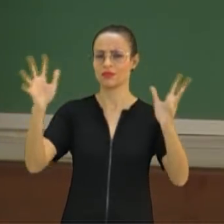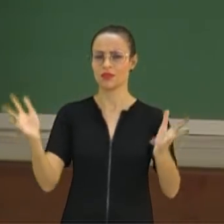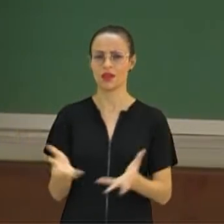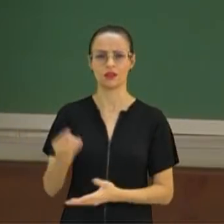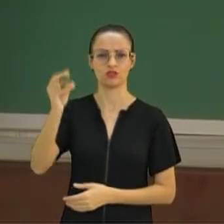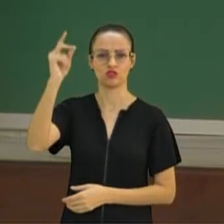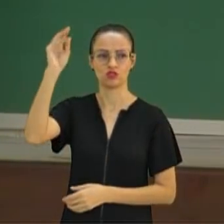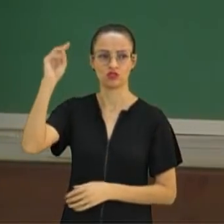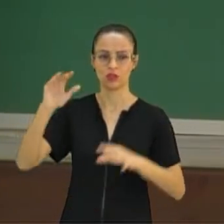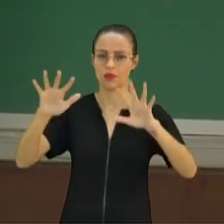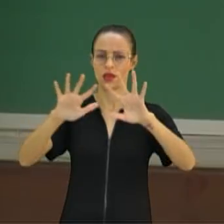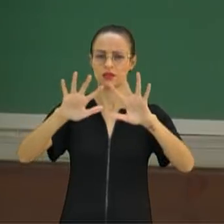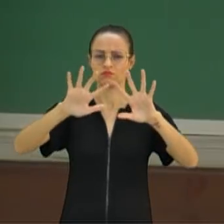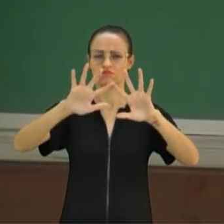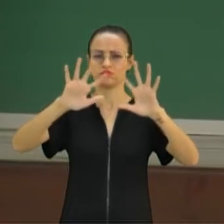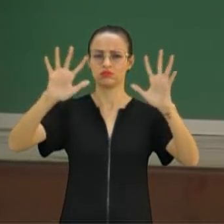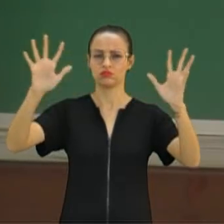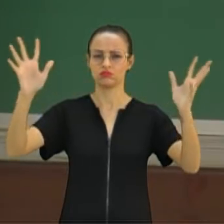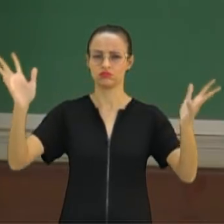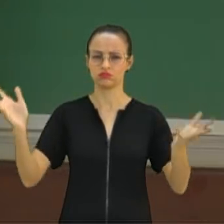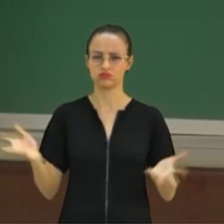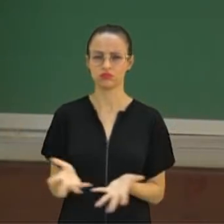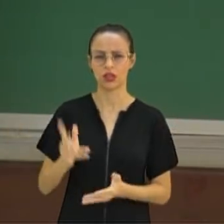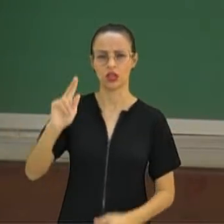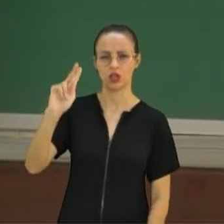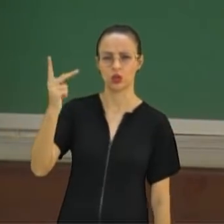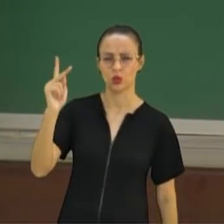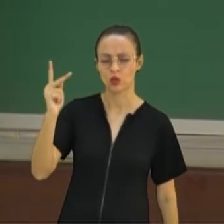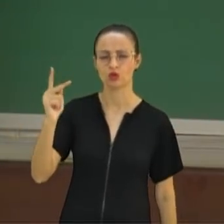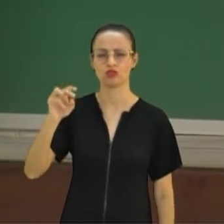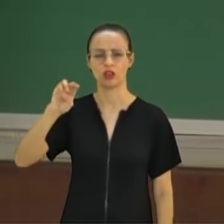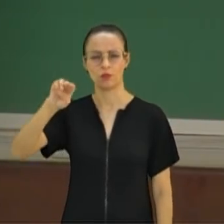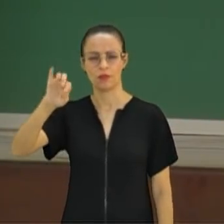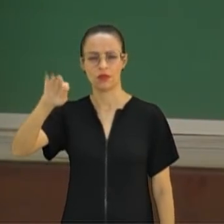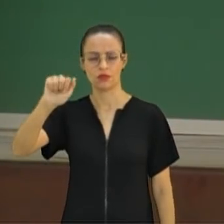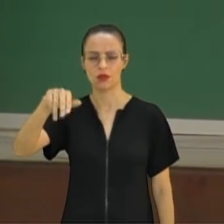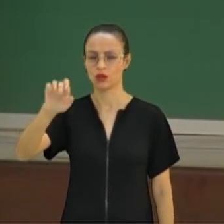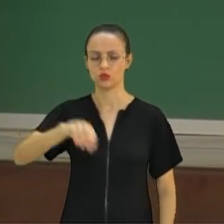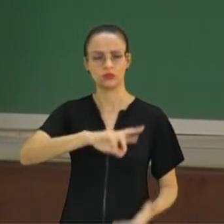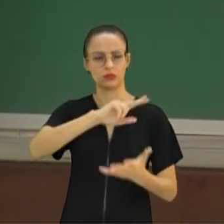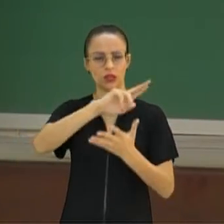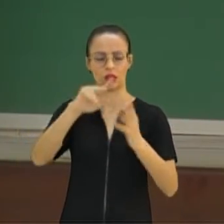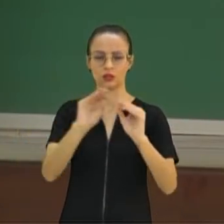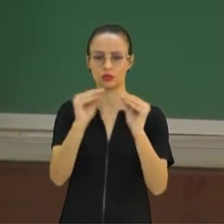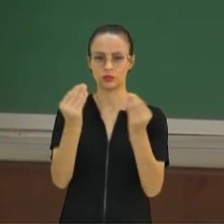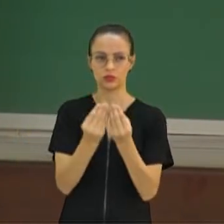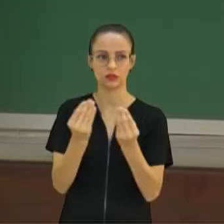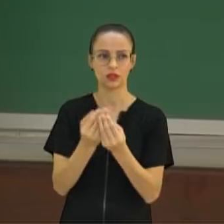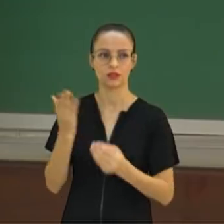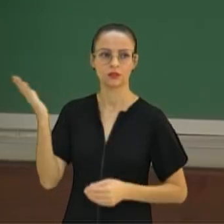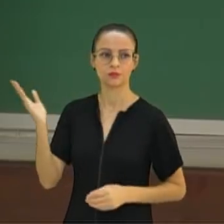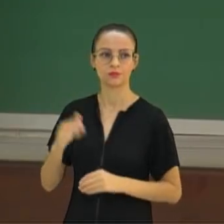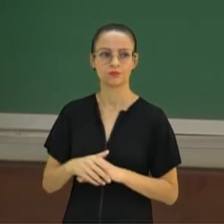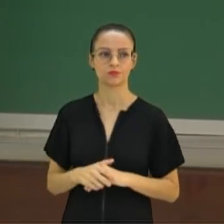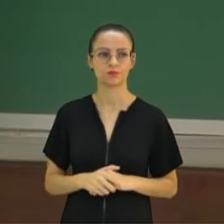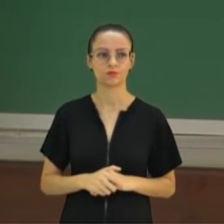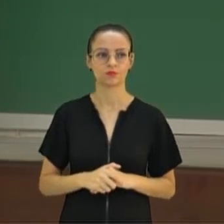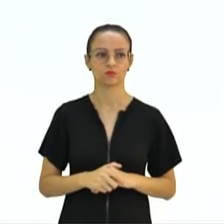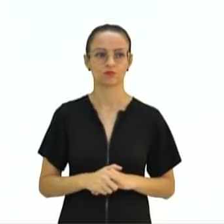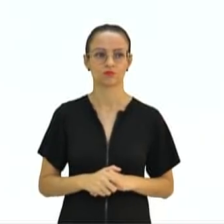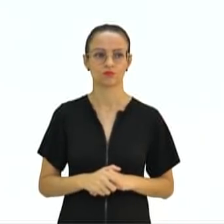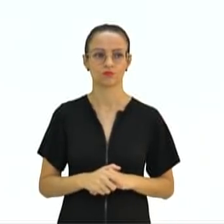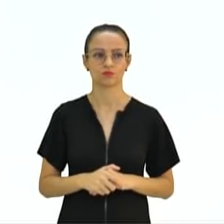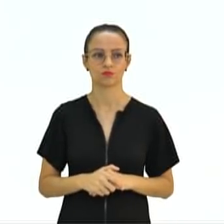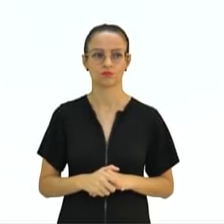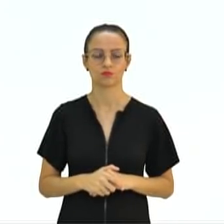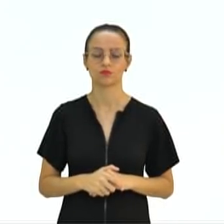A atmosfera primitiva com hidrogênio, metânio, hidrogênio e tudo mais, está aqui já na sequência.